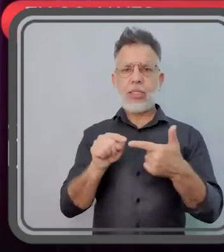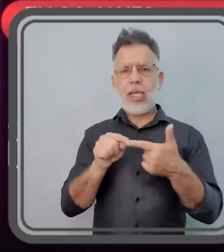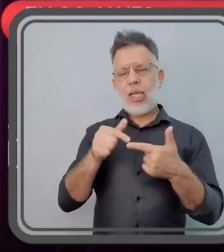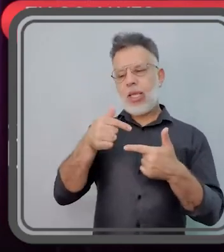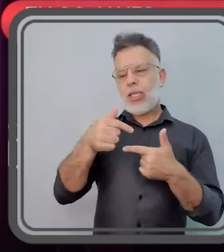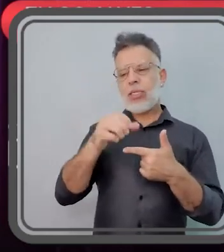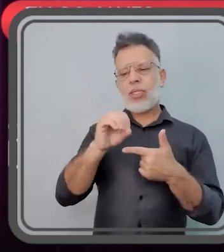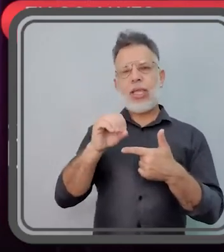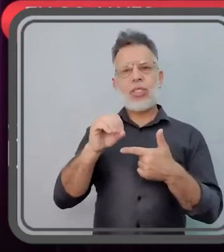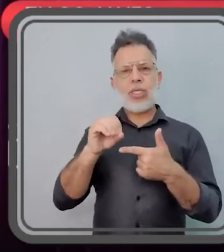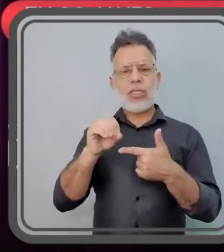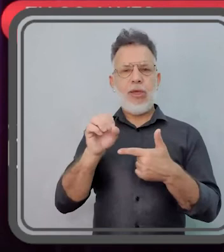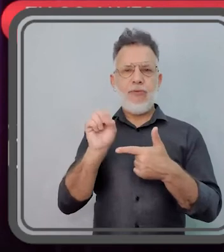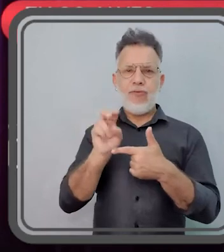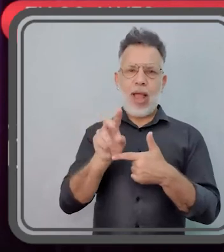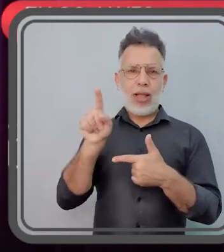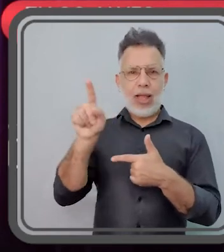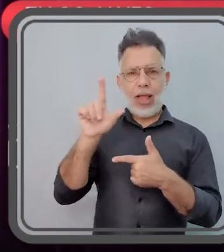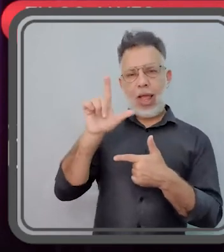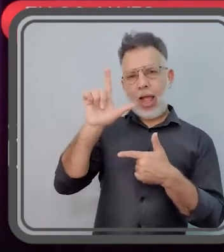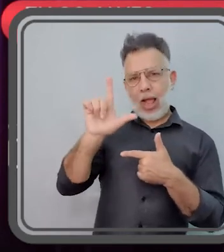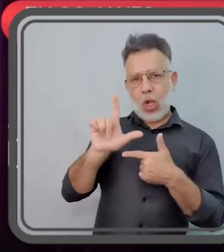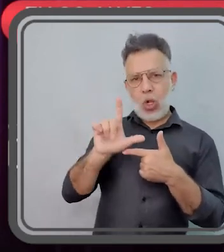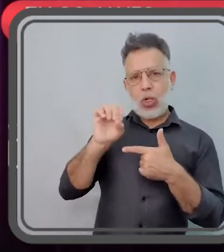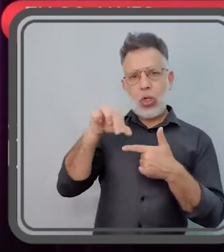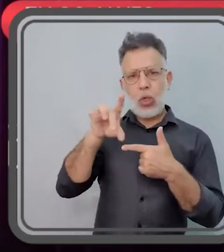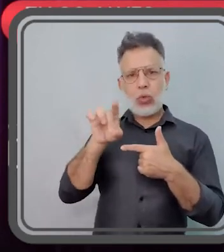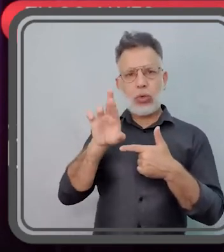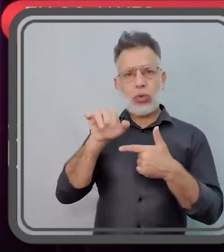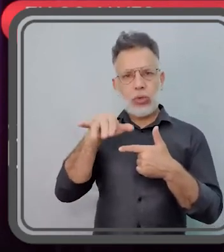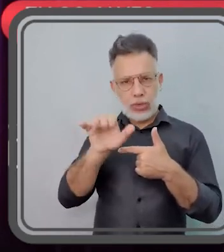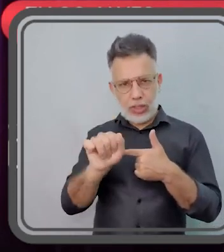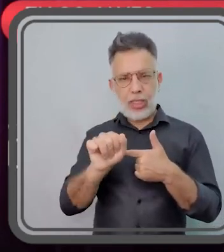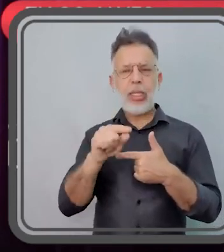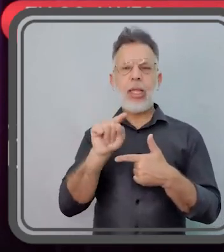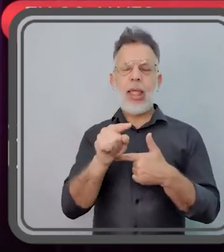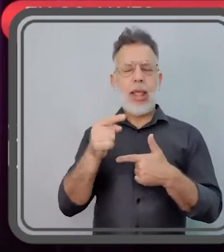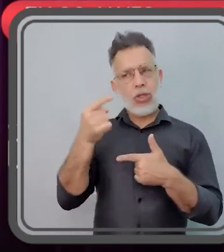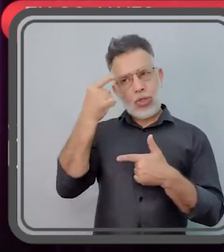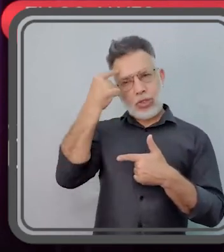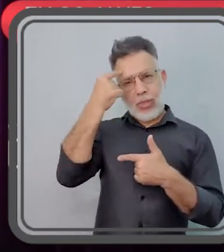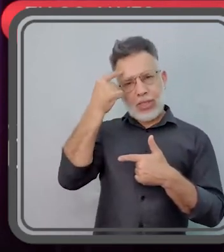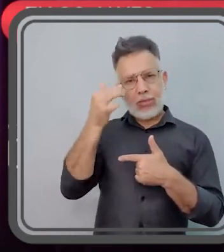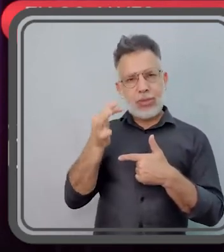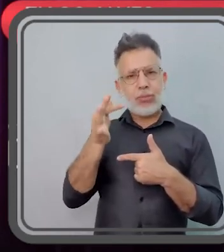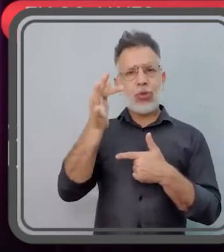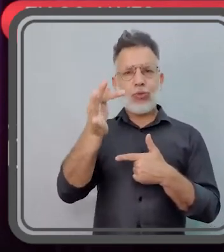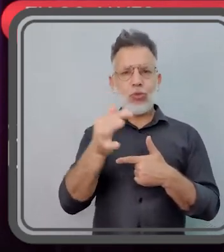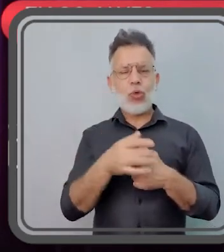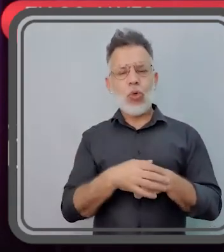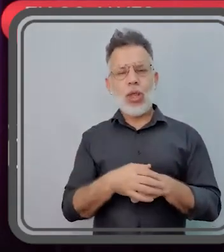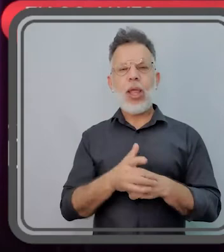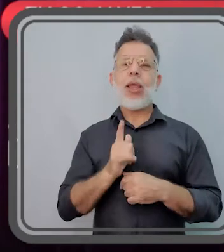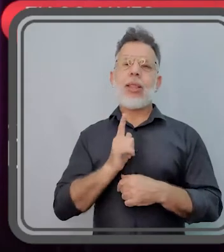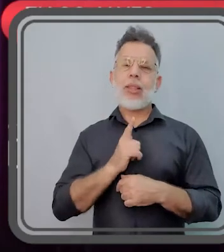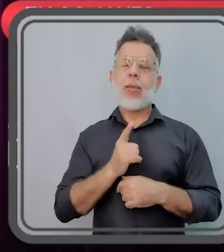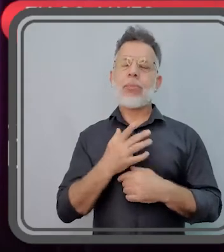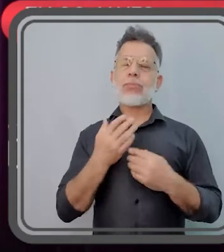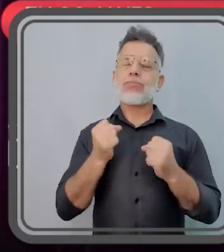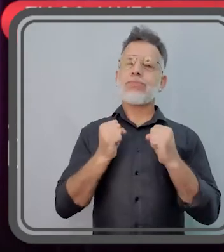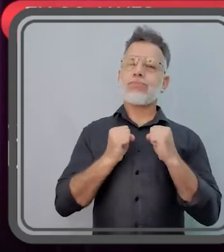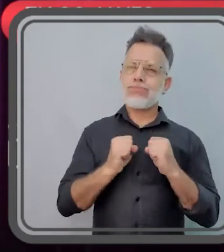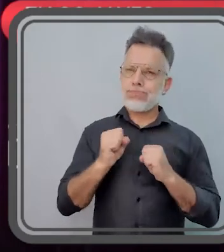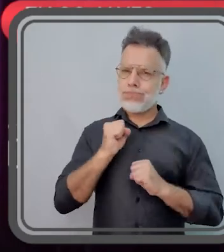Londrina. Isso mostra a nossa percepção de futuro e estamos muito otimismo, temos